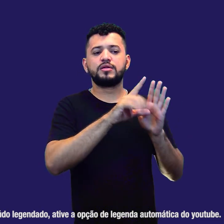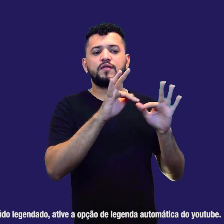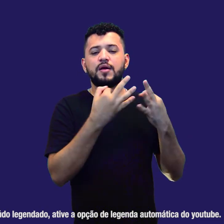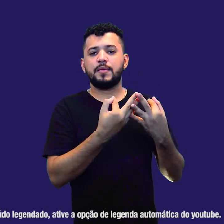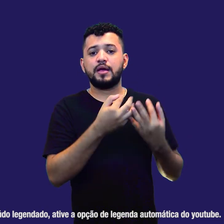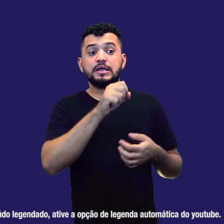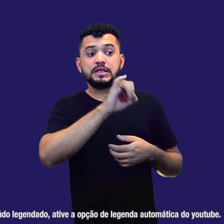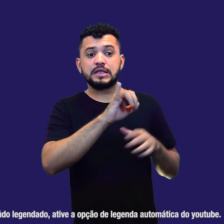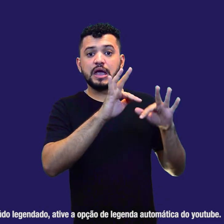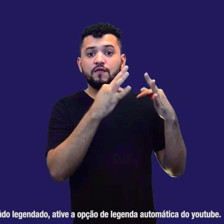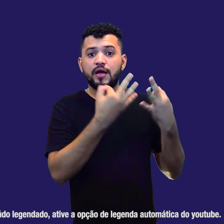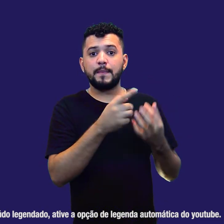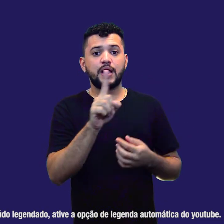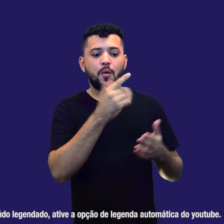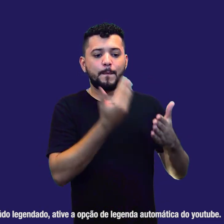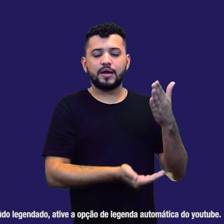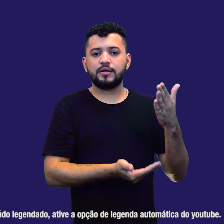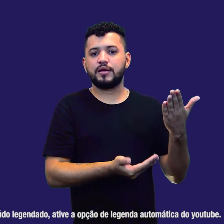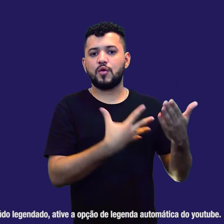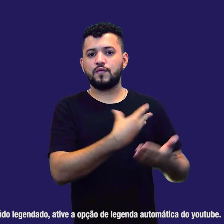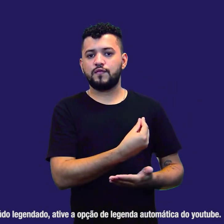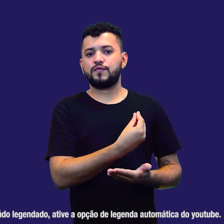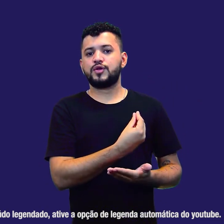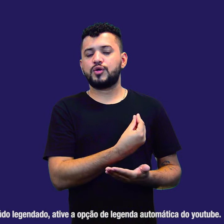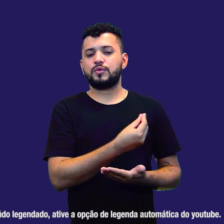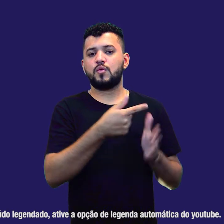não perdeu um filho de uma forma